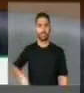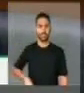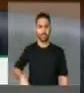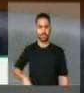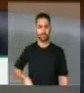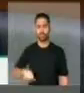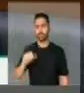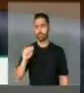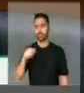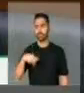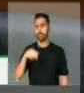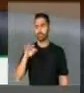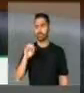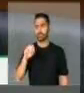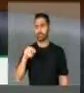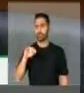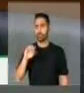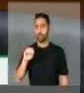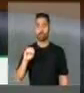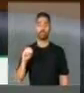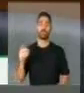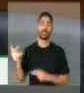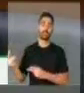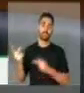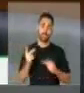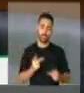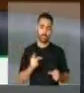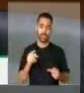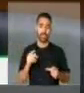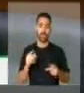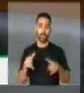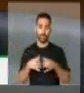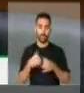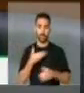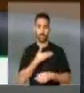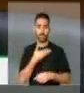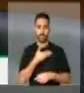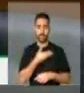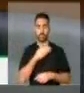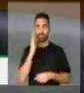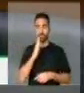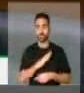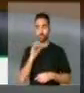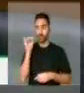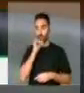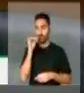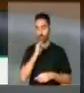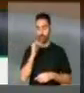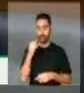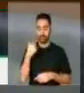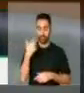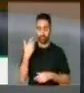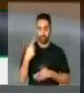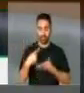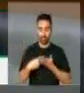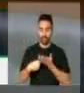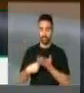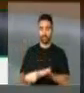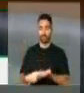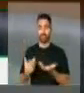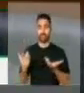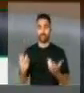Bernardini, que veio aqui nos visitar ao grupo de Amizade Brasil-Itália e deixar aqui o convite para que tenhamos